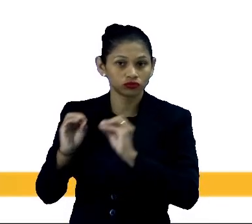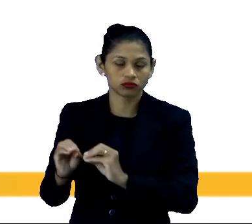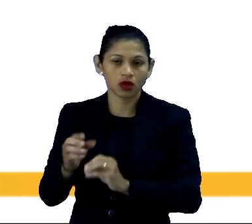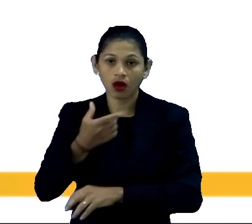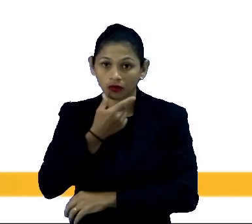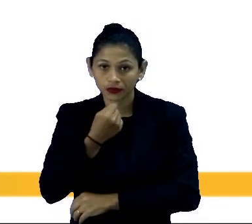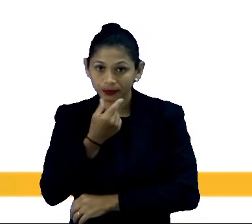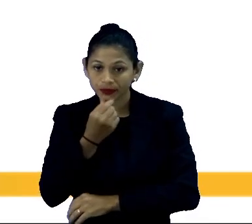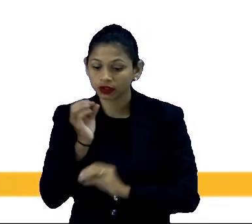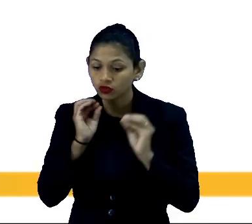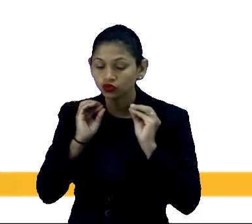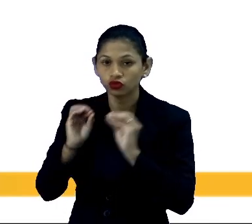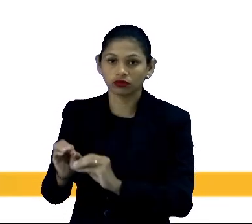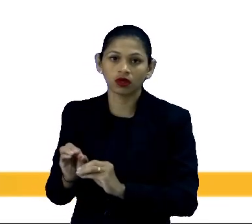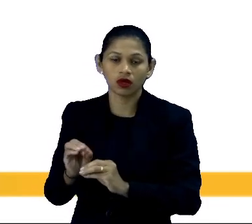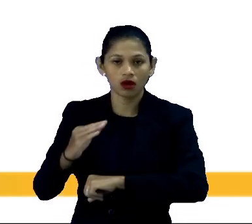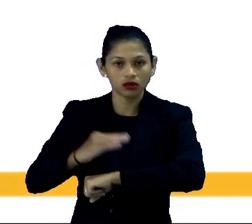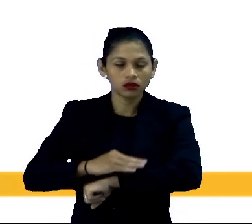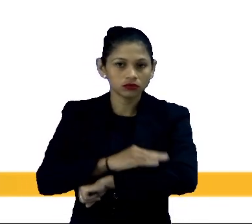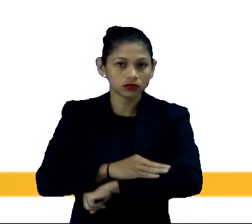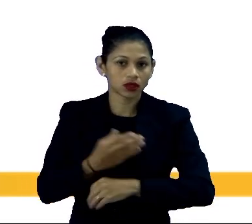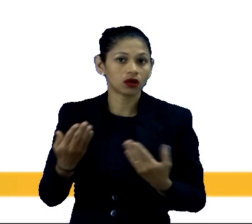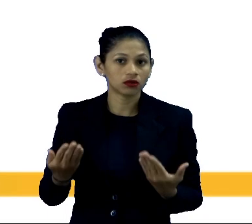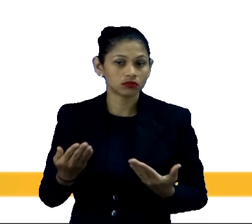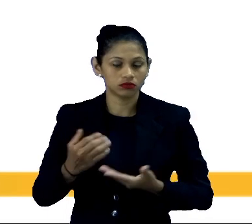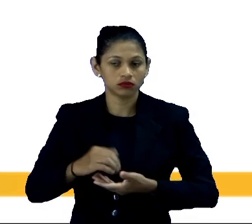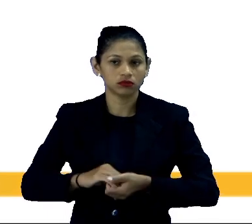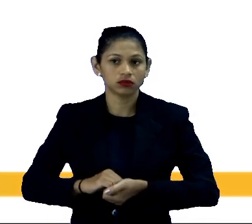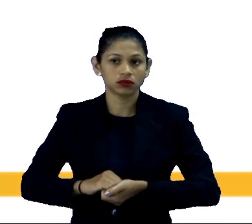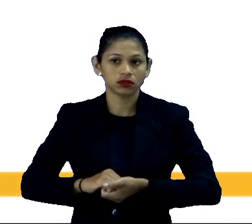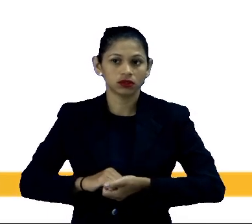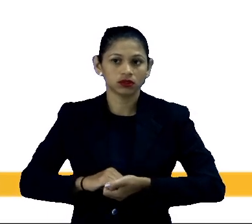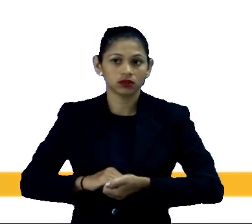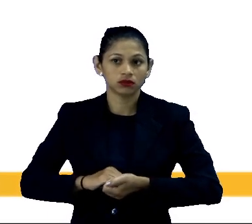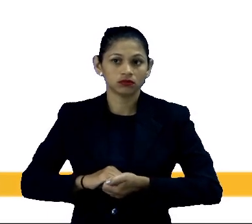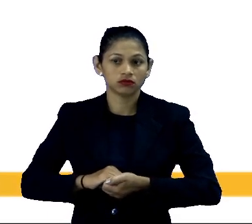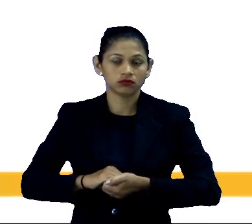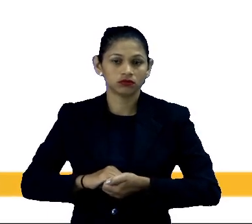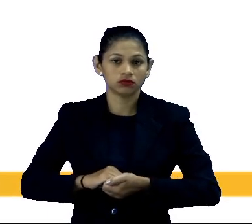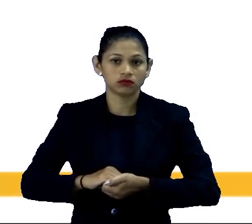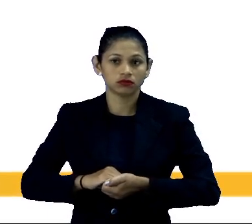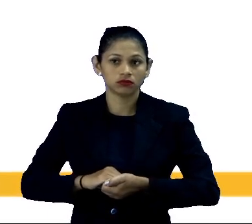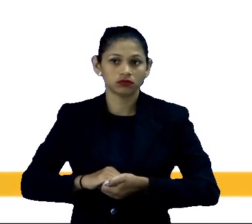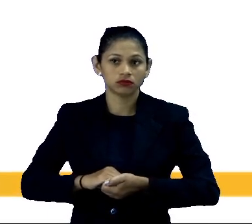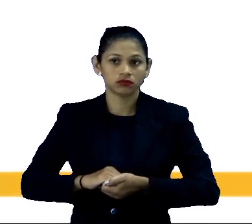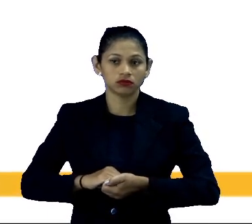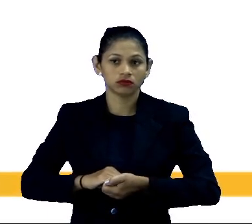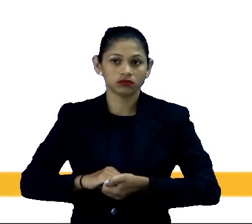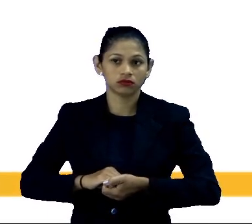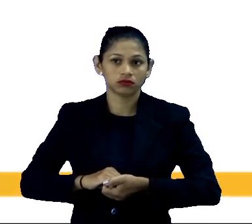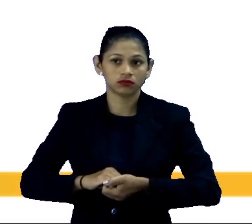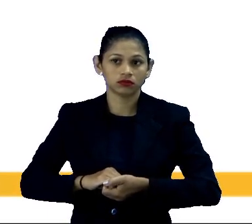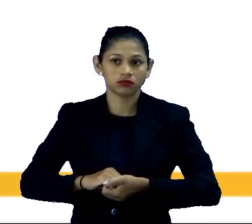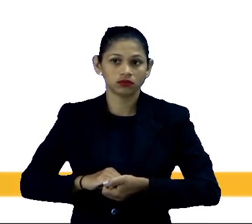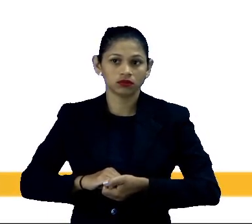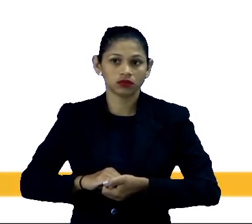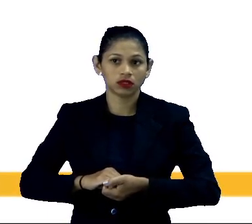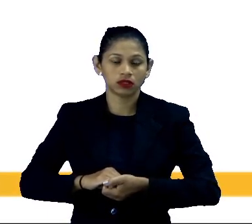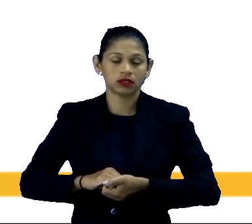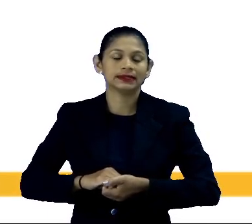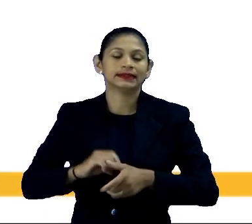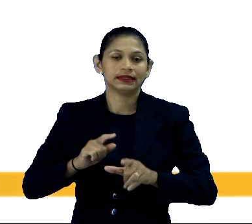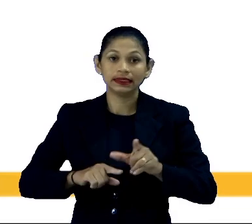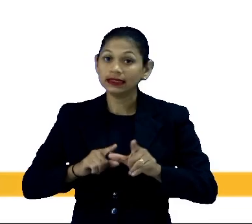onde? Em qual desses lugares? Lembraram? Qual desses lugares o sapo pediu que ele se colocasse? Vamos